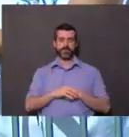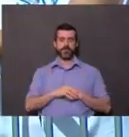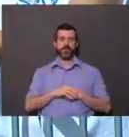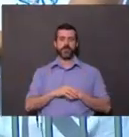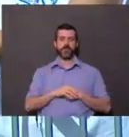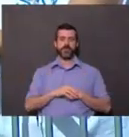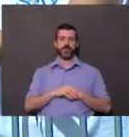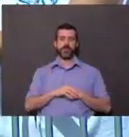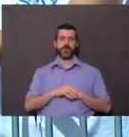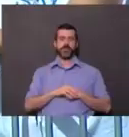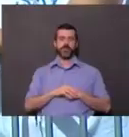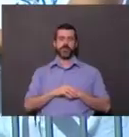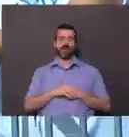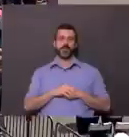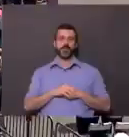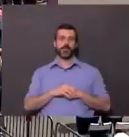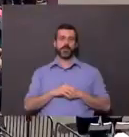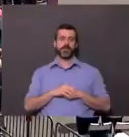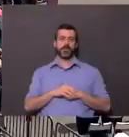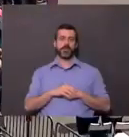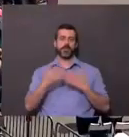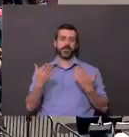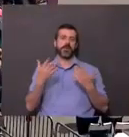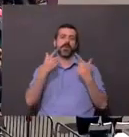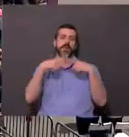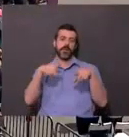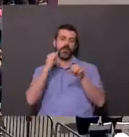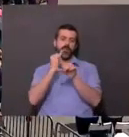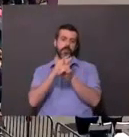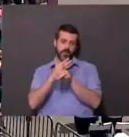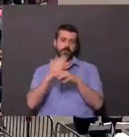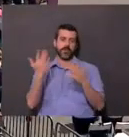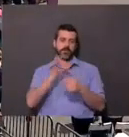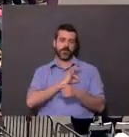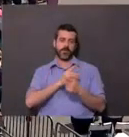Drodzy pielgrzymi z Polski, Pan z wami.